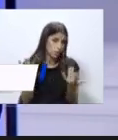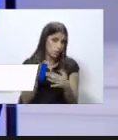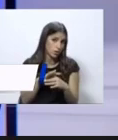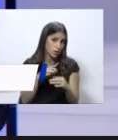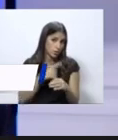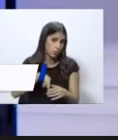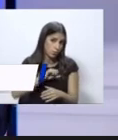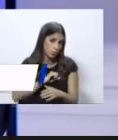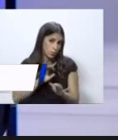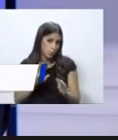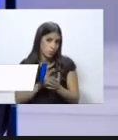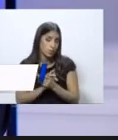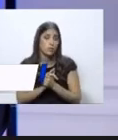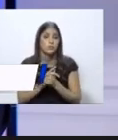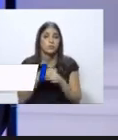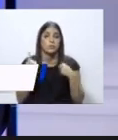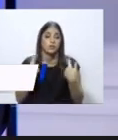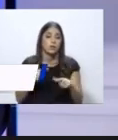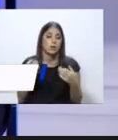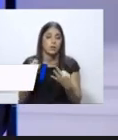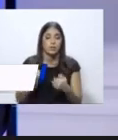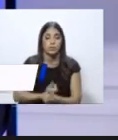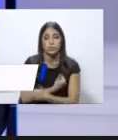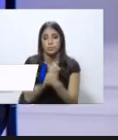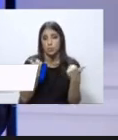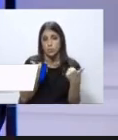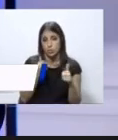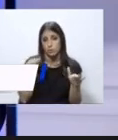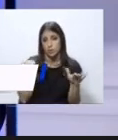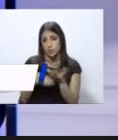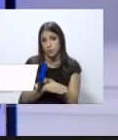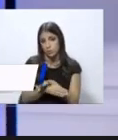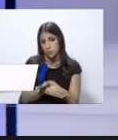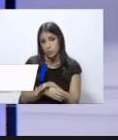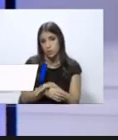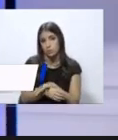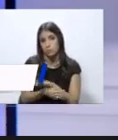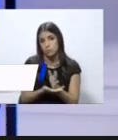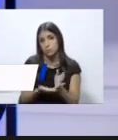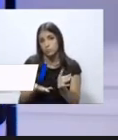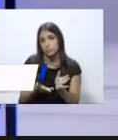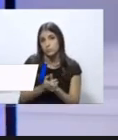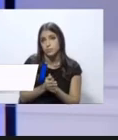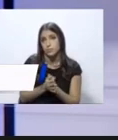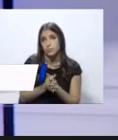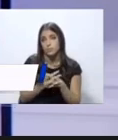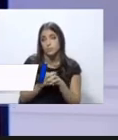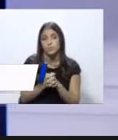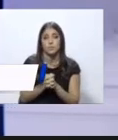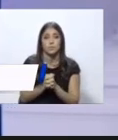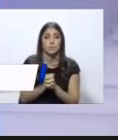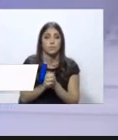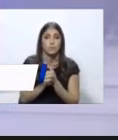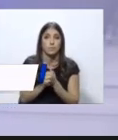tudo isso são boas notícias para nós, não é? Adquirirmos um melhor marcador naquilo que parece ser